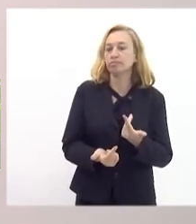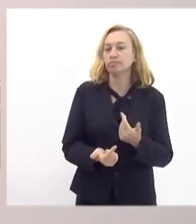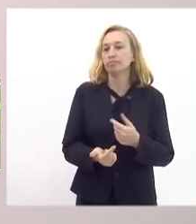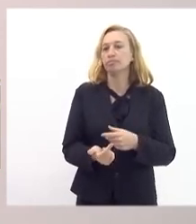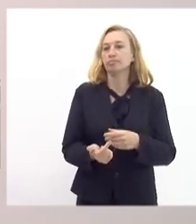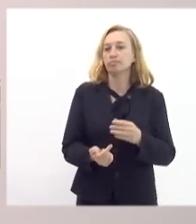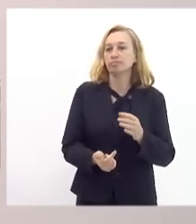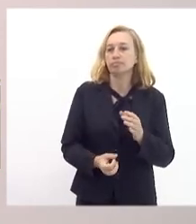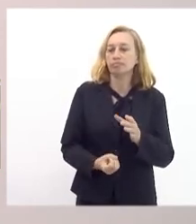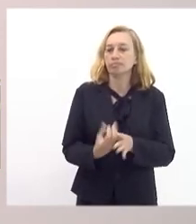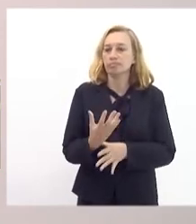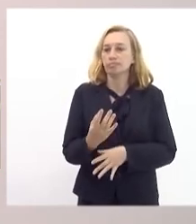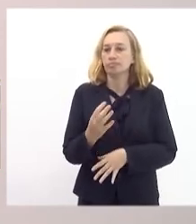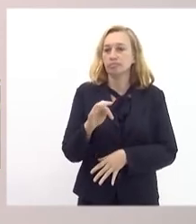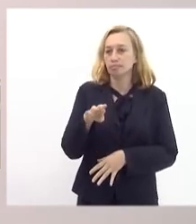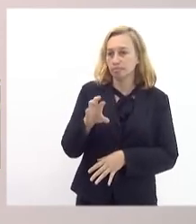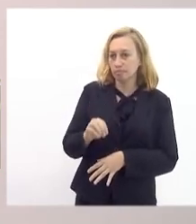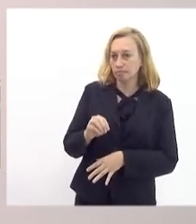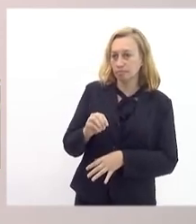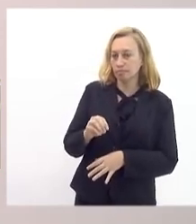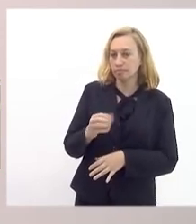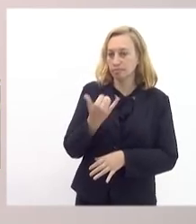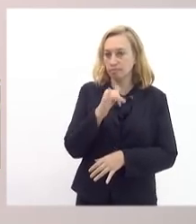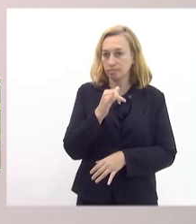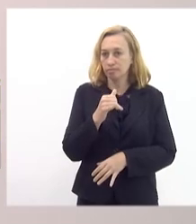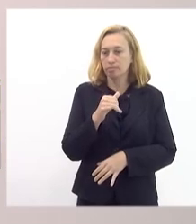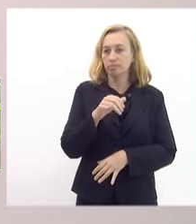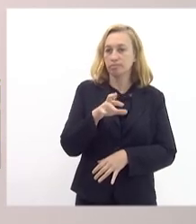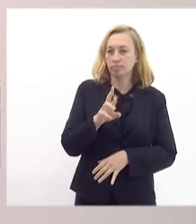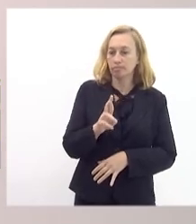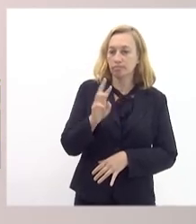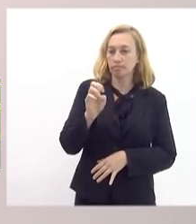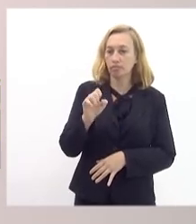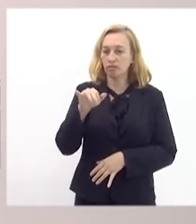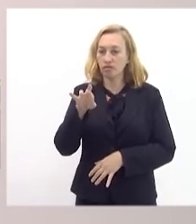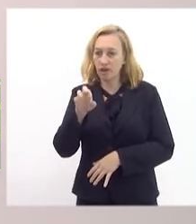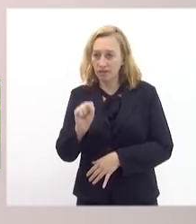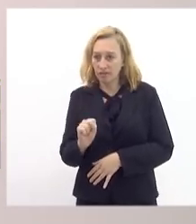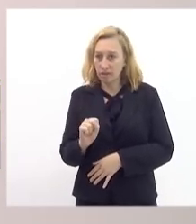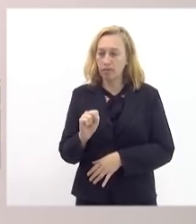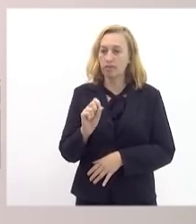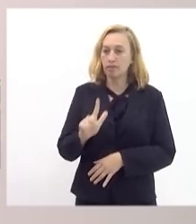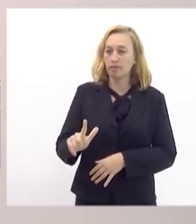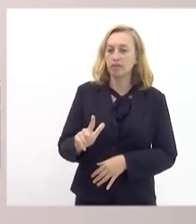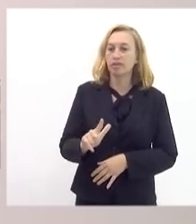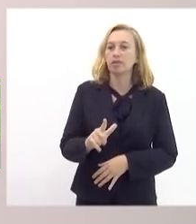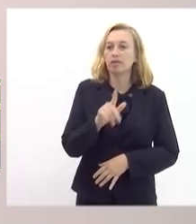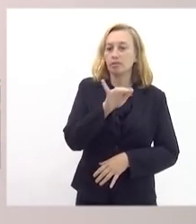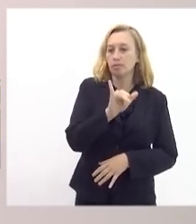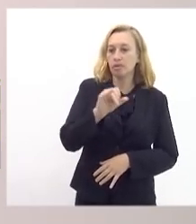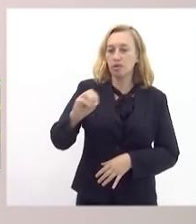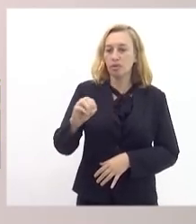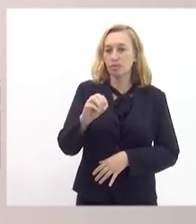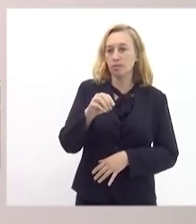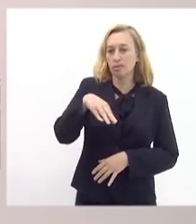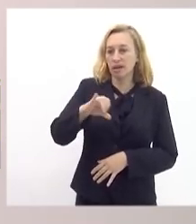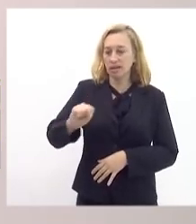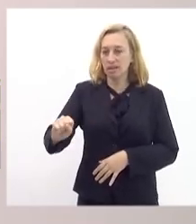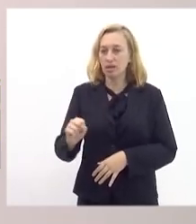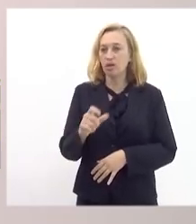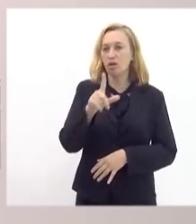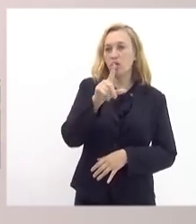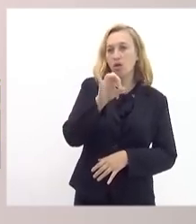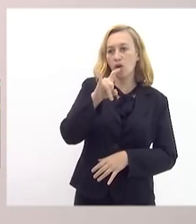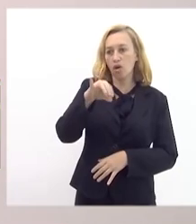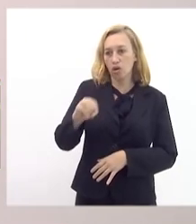trabalho também com projeto de energia renovável a minha experiência vende de biomassa de ó Lico e de